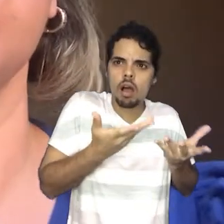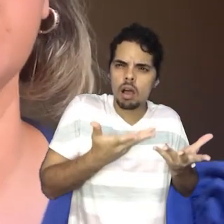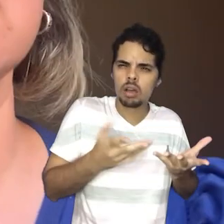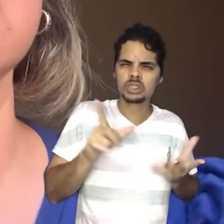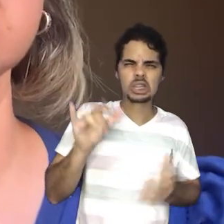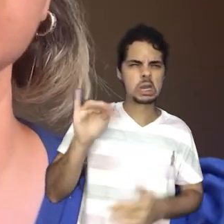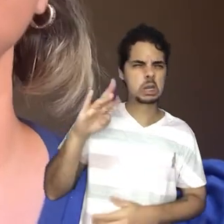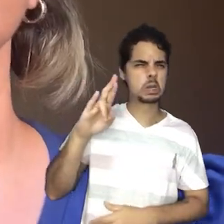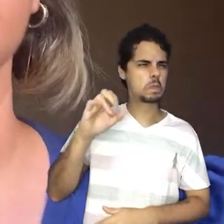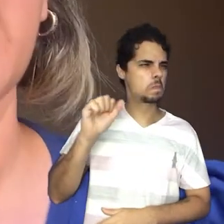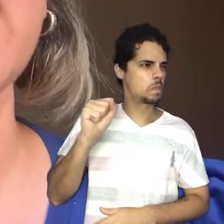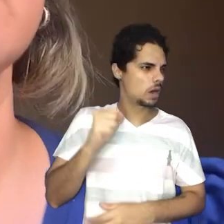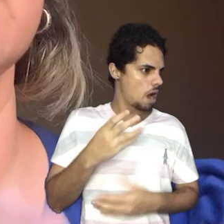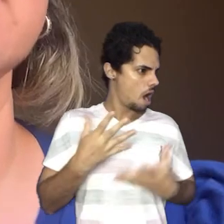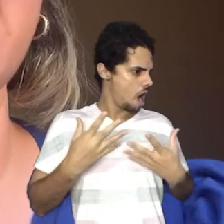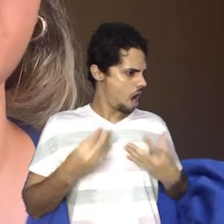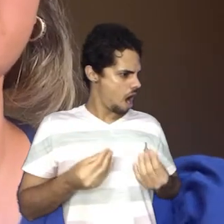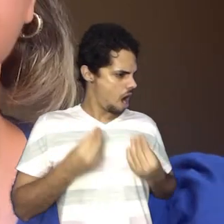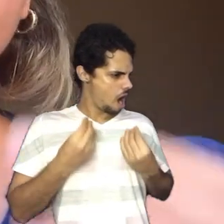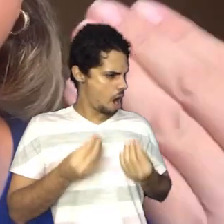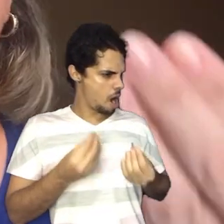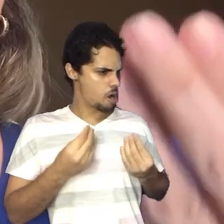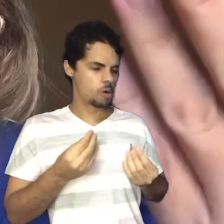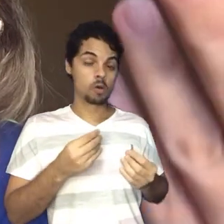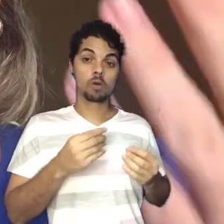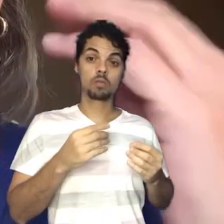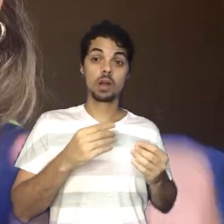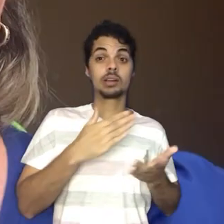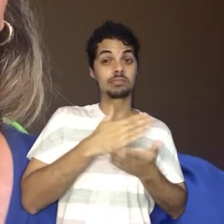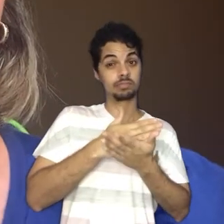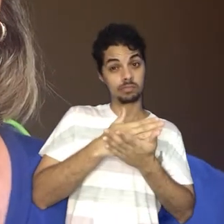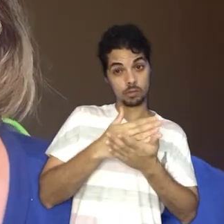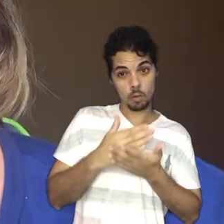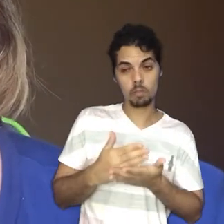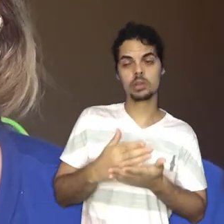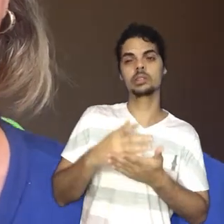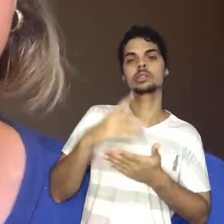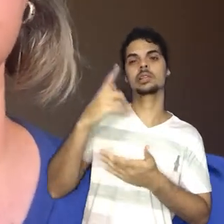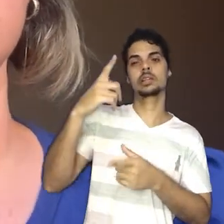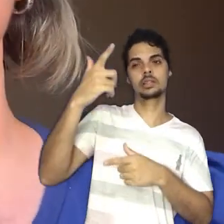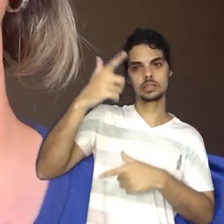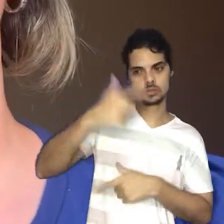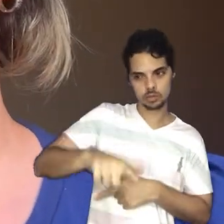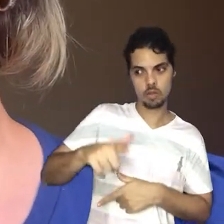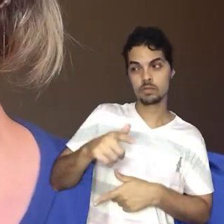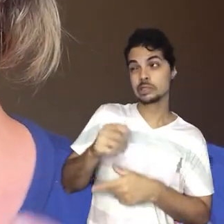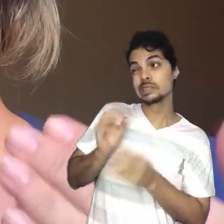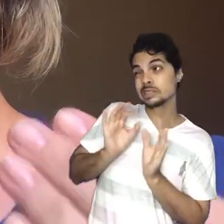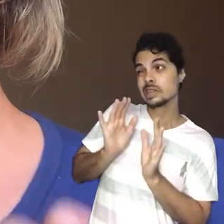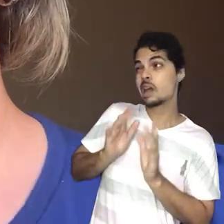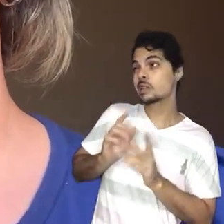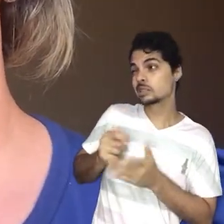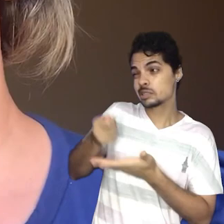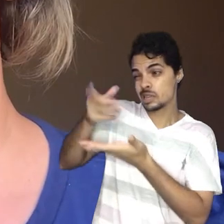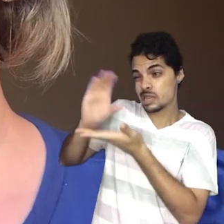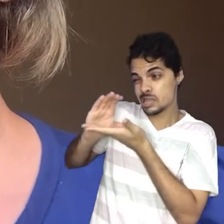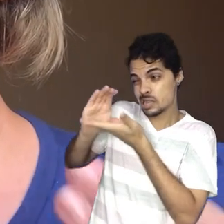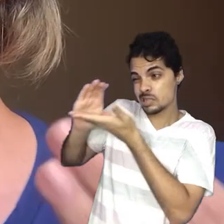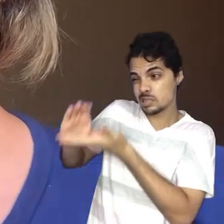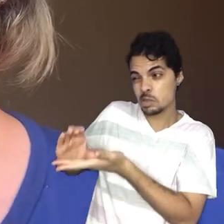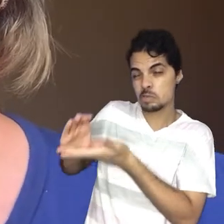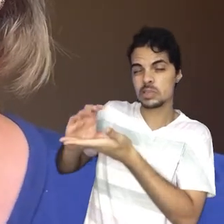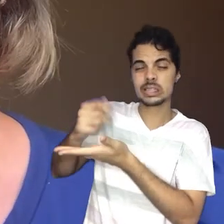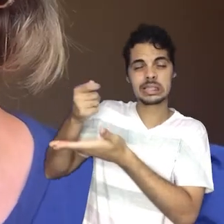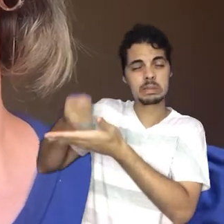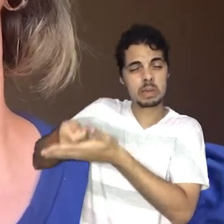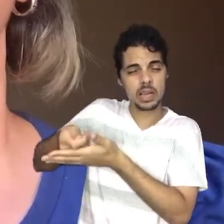quem faz isso? A Inglaterra, começando assim a dívida externa. E isso eu vou, a gente pode estar